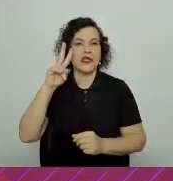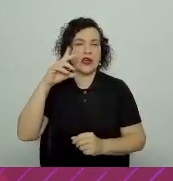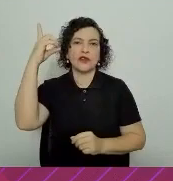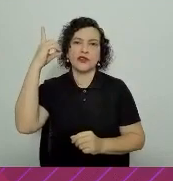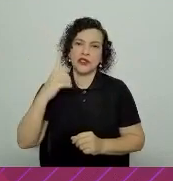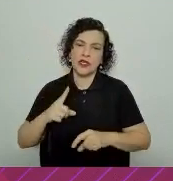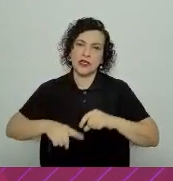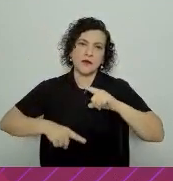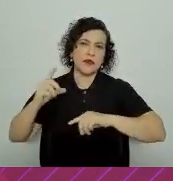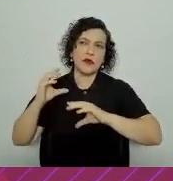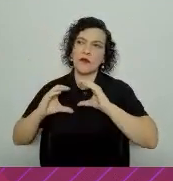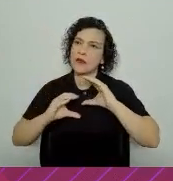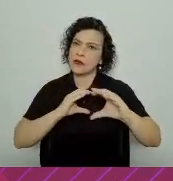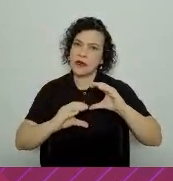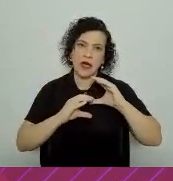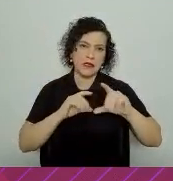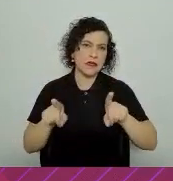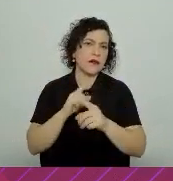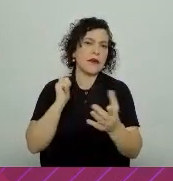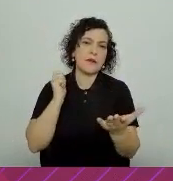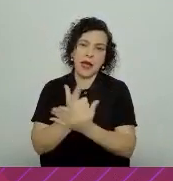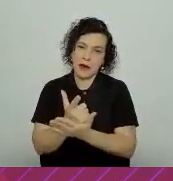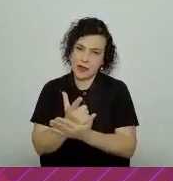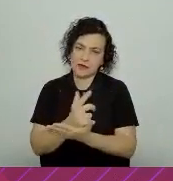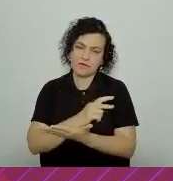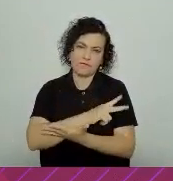comunicações e pagamentos